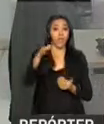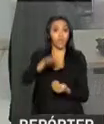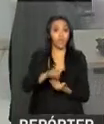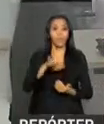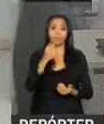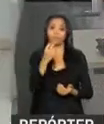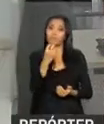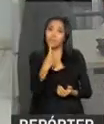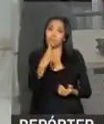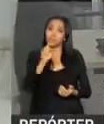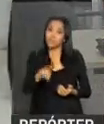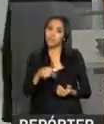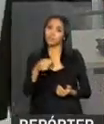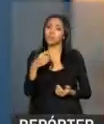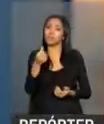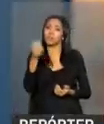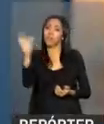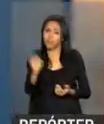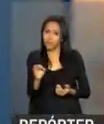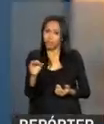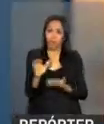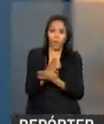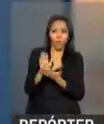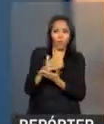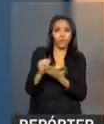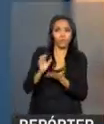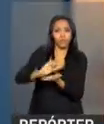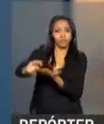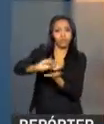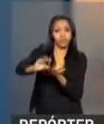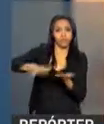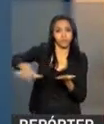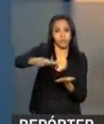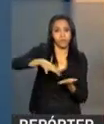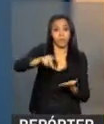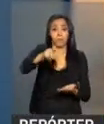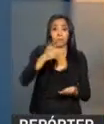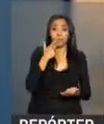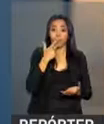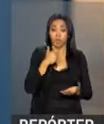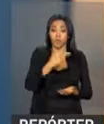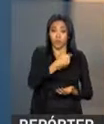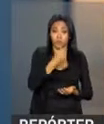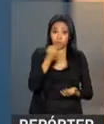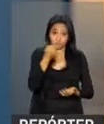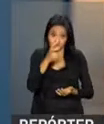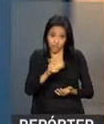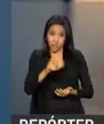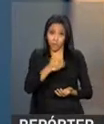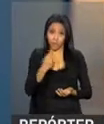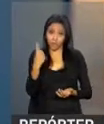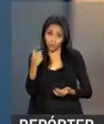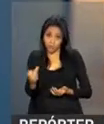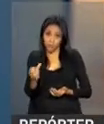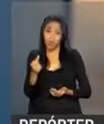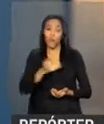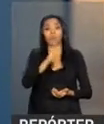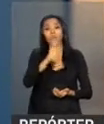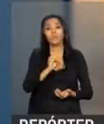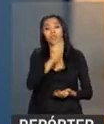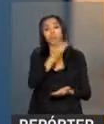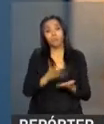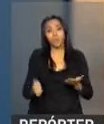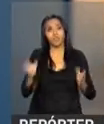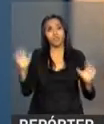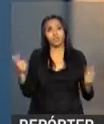em determinados empreendimentos. Em 2015 e em 2016, o Brasil perdia uma média de 100 mil postos